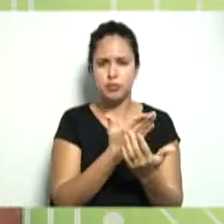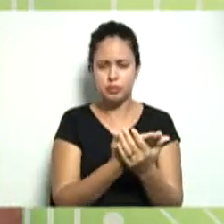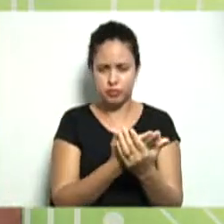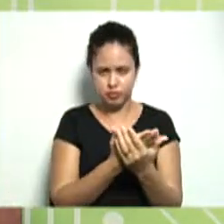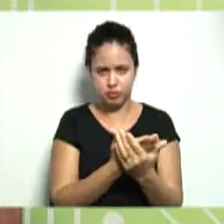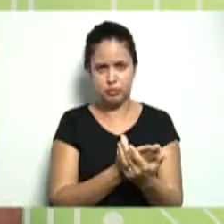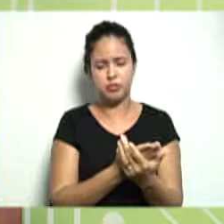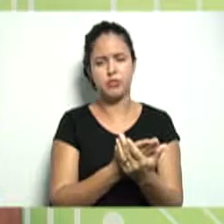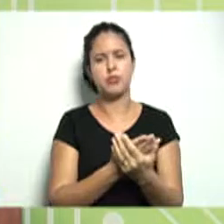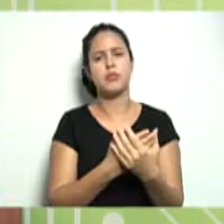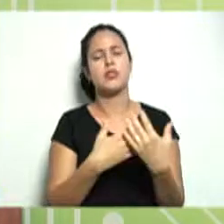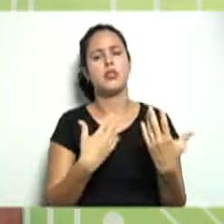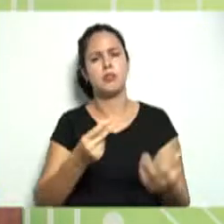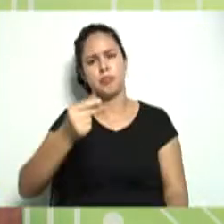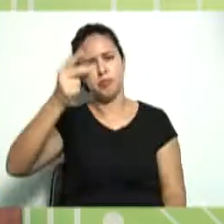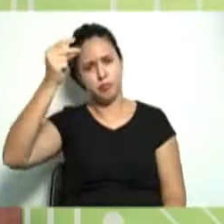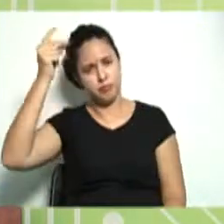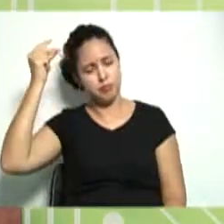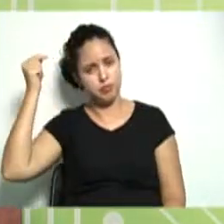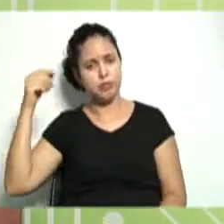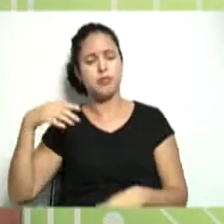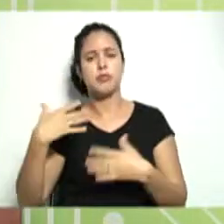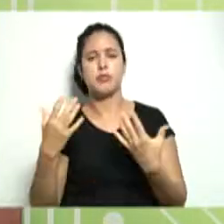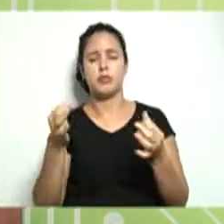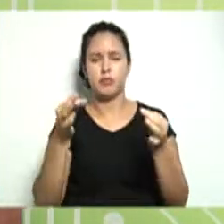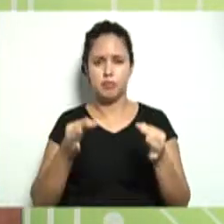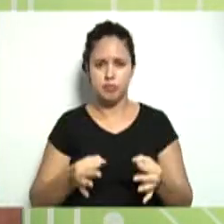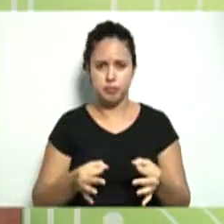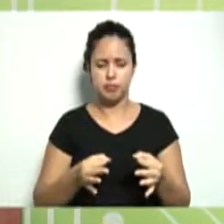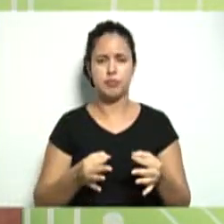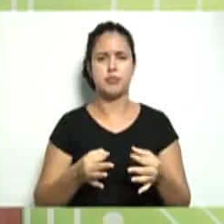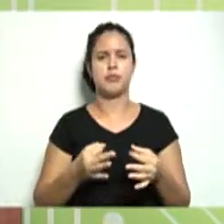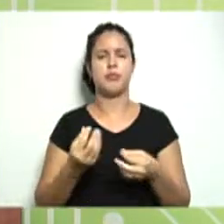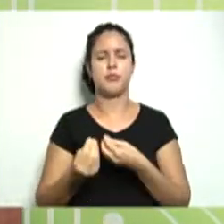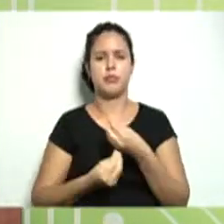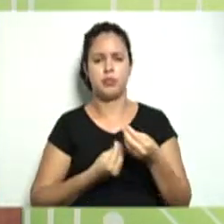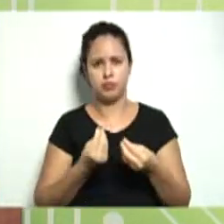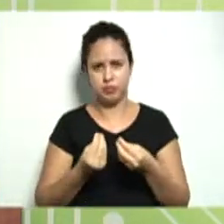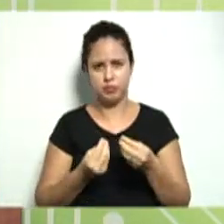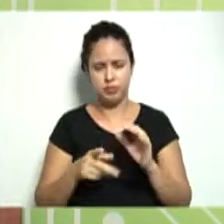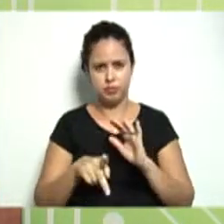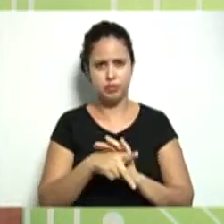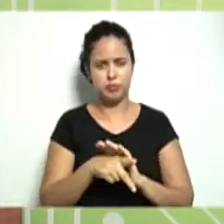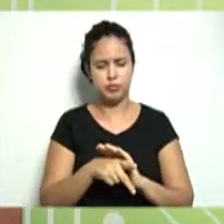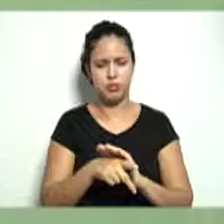que acontecia de educação no modo de produção tribal.